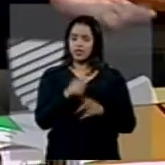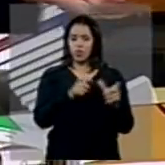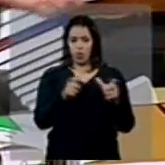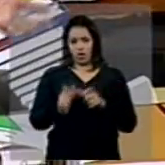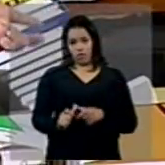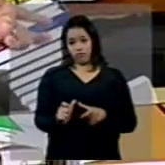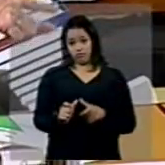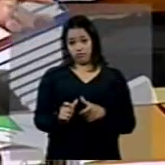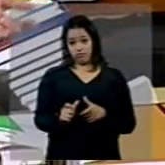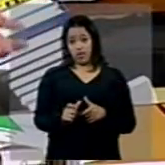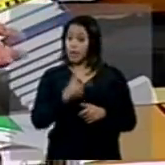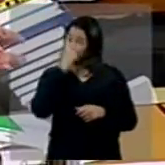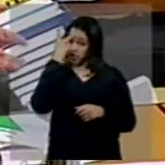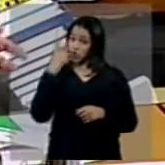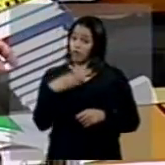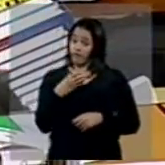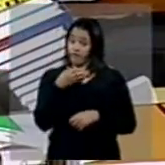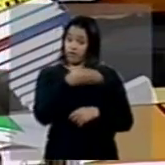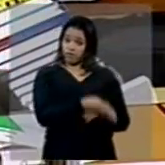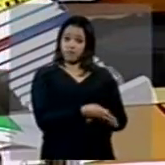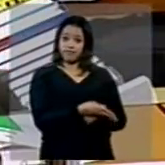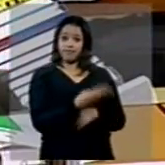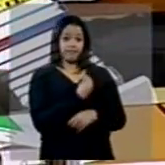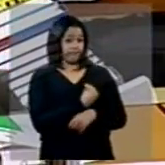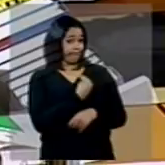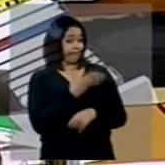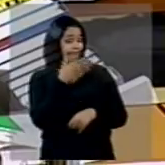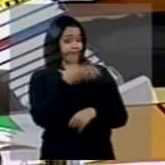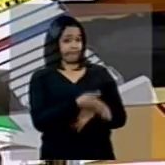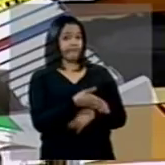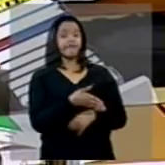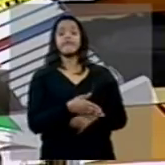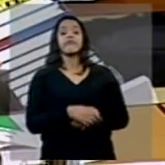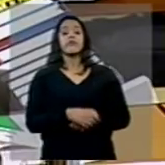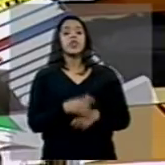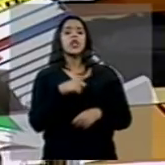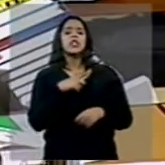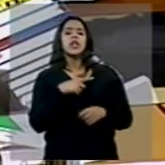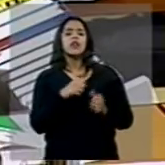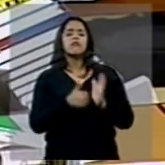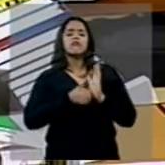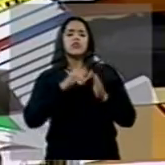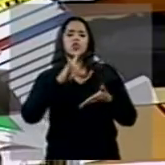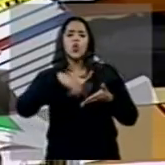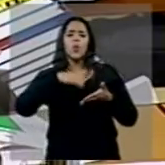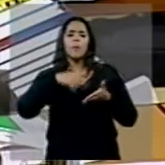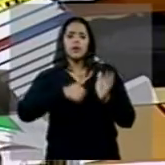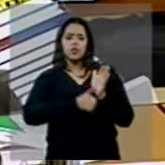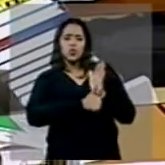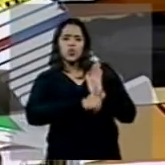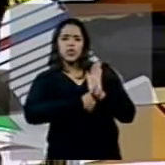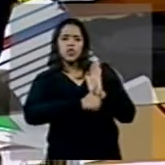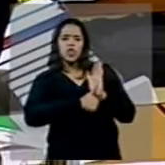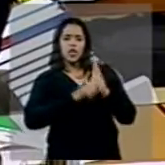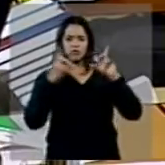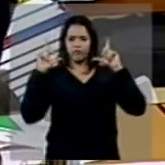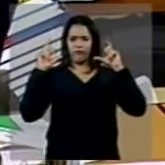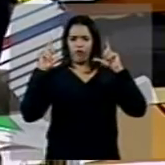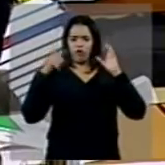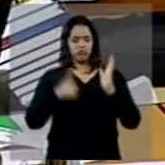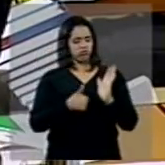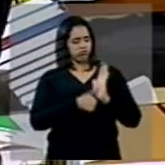E comparecendo, evidentemente, o eleitor com uma identidade que conte com